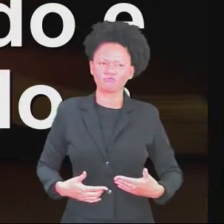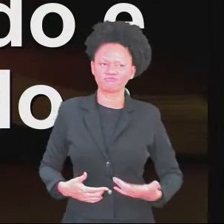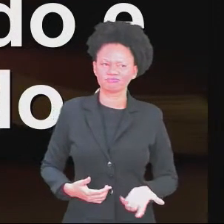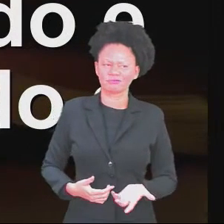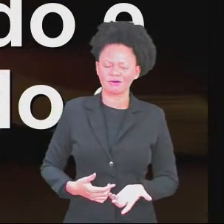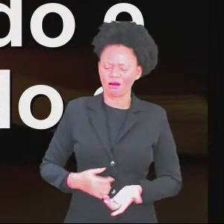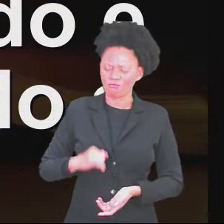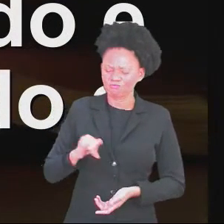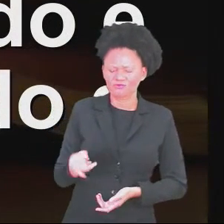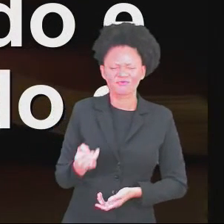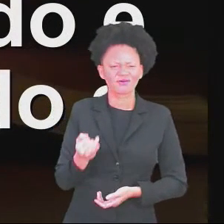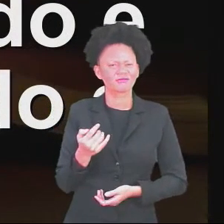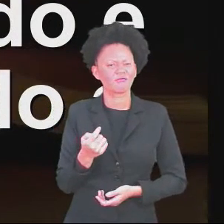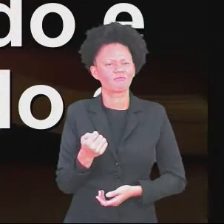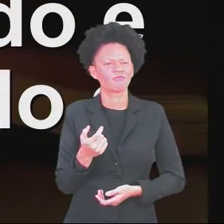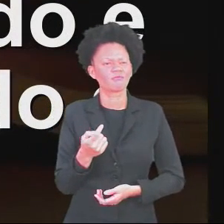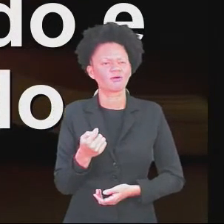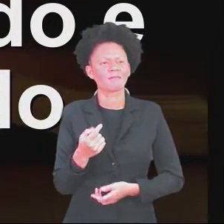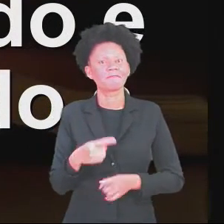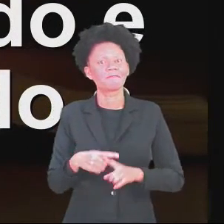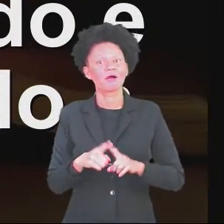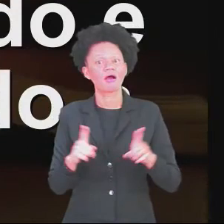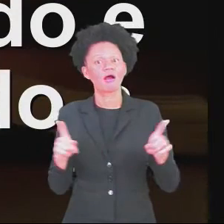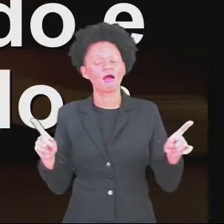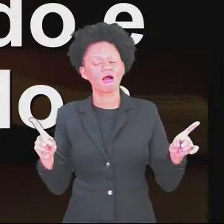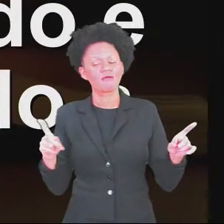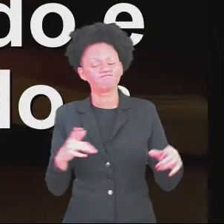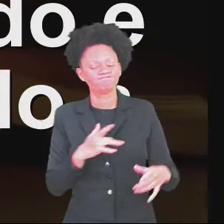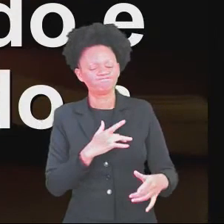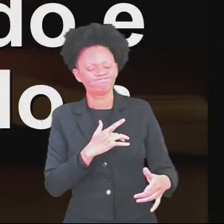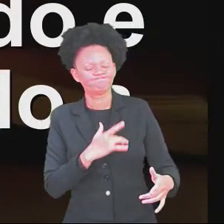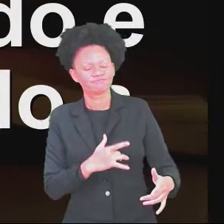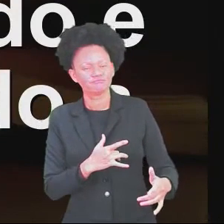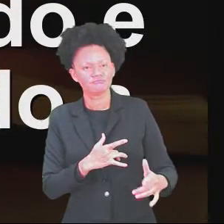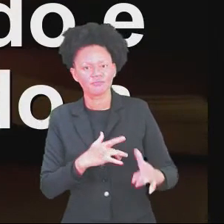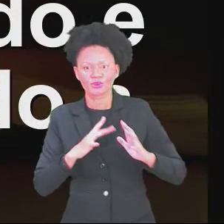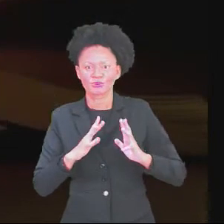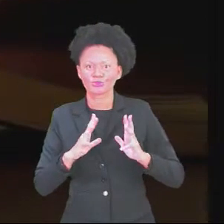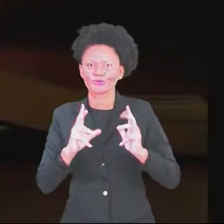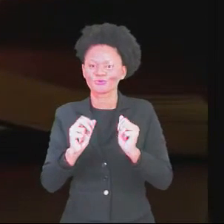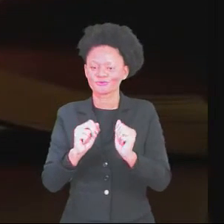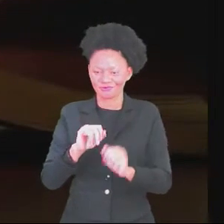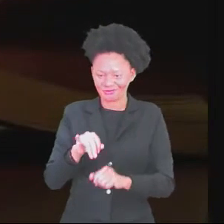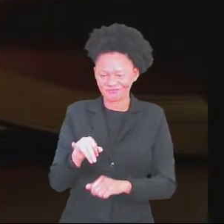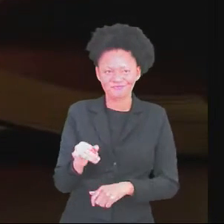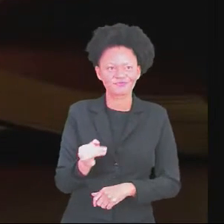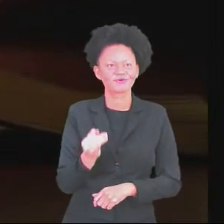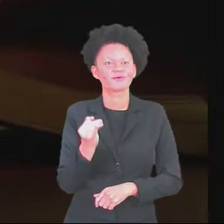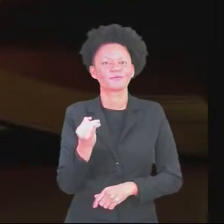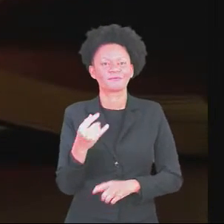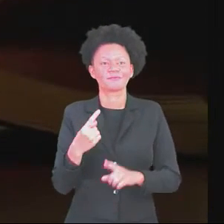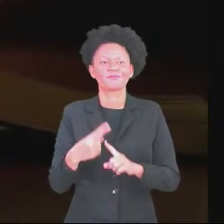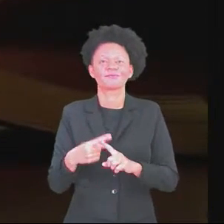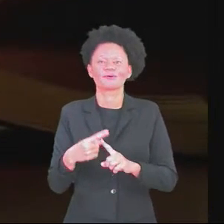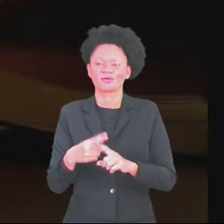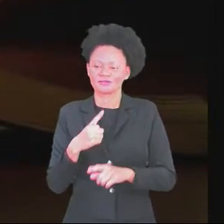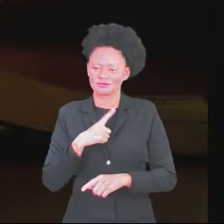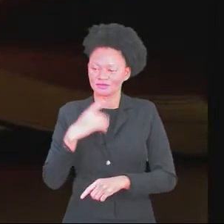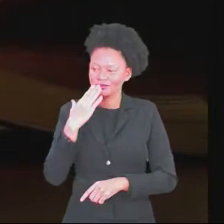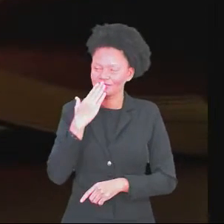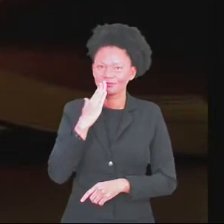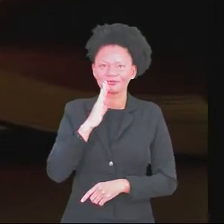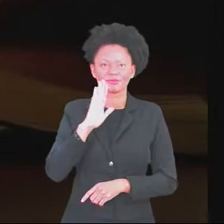proveito, a piedade, porém, é para tudo proveitosa, porque tem promessa para a